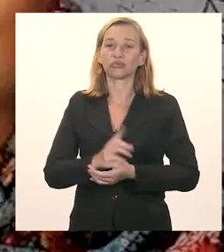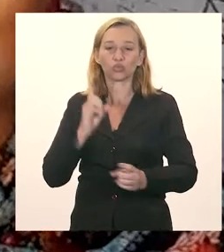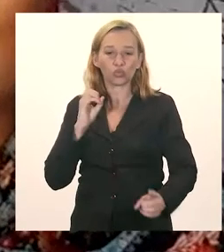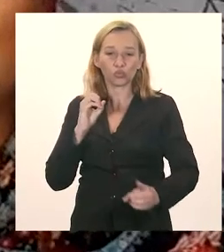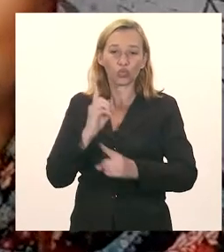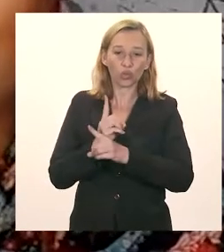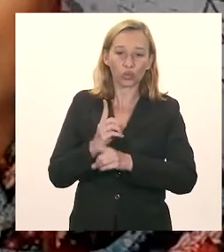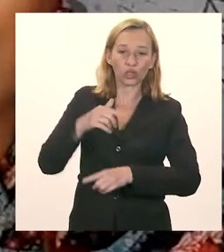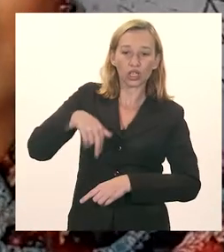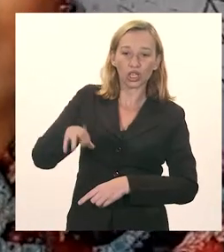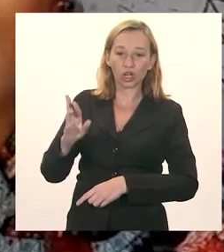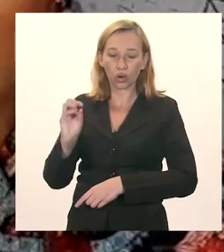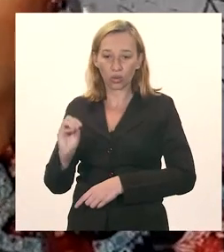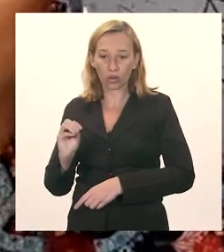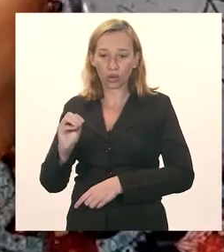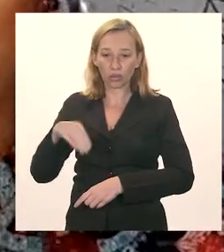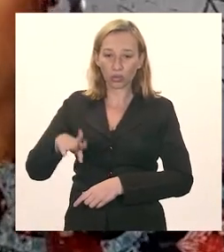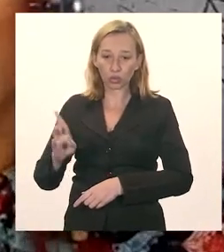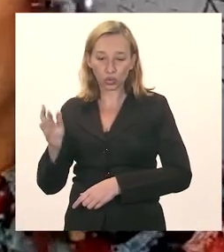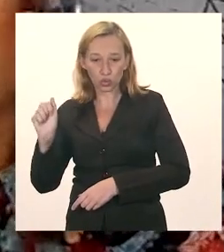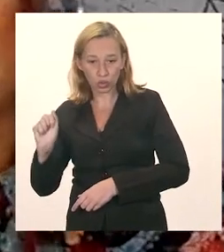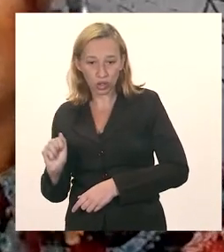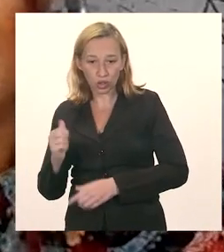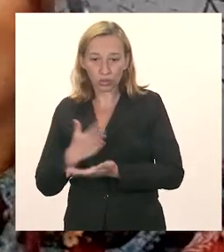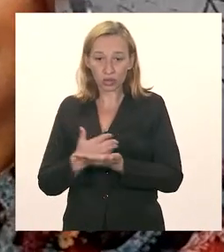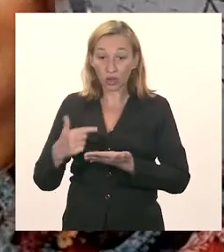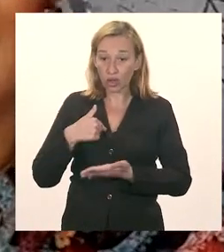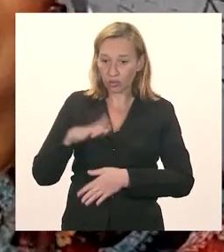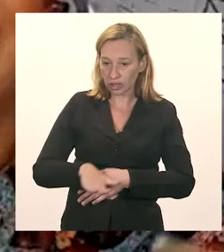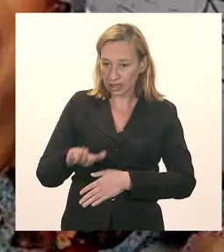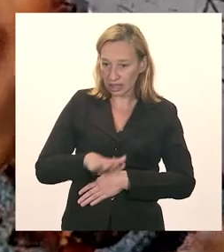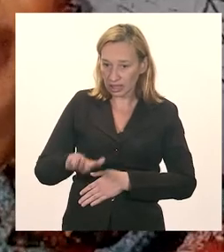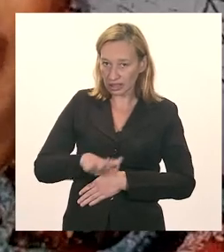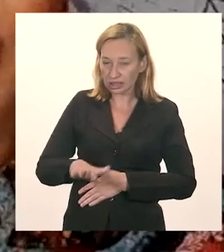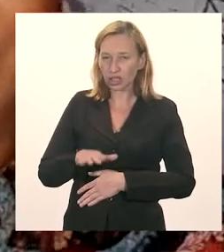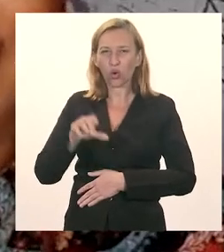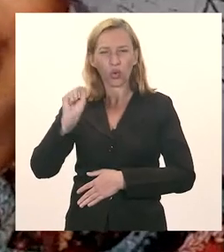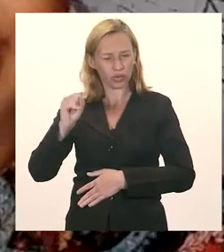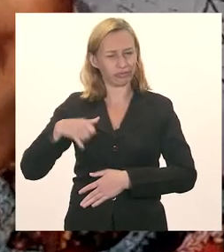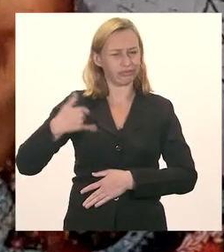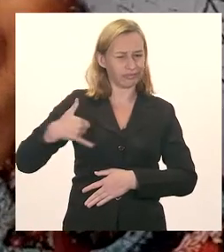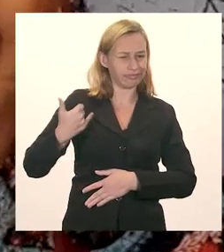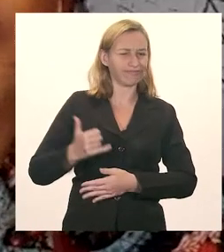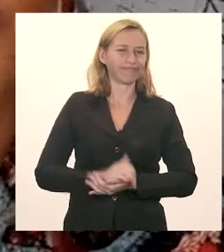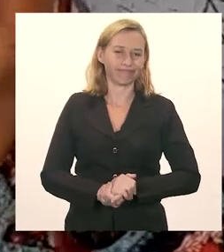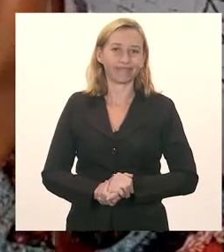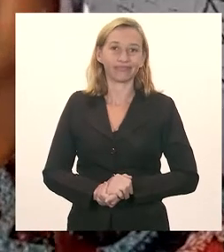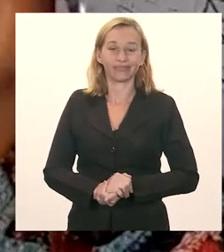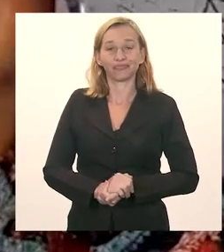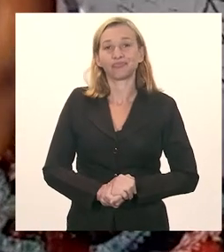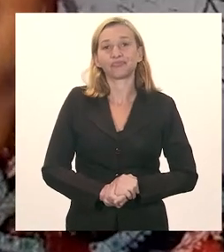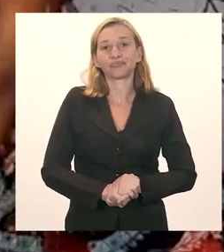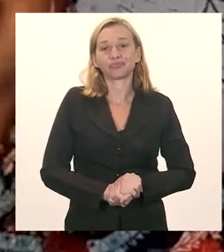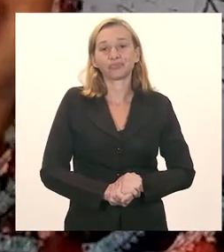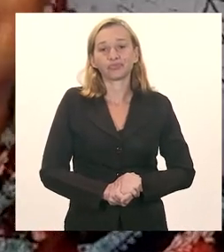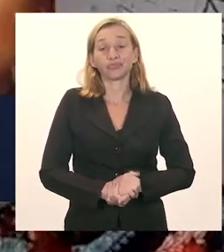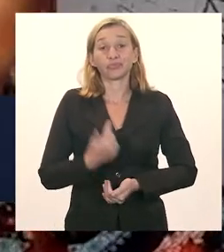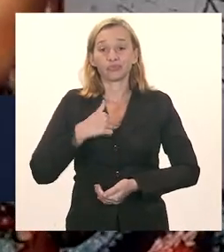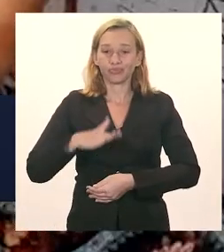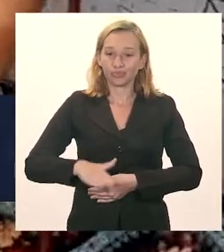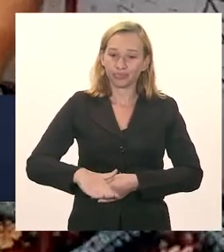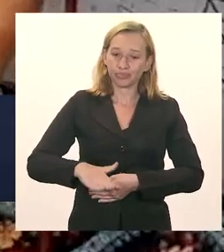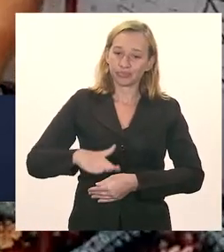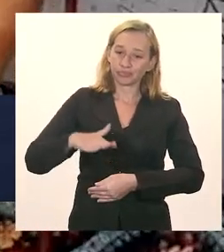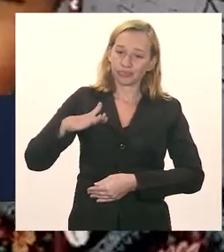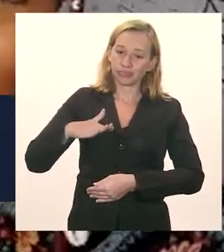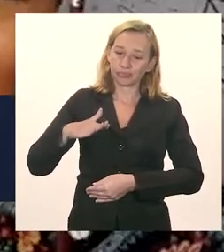encontro com o quilombo da Muçuca começou quando eu era criança, né? Desde os 8 anos de idade que eu